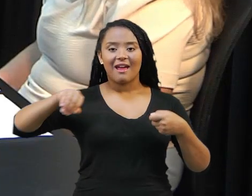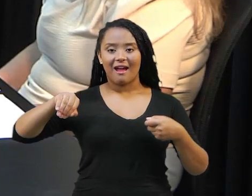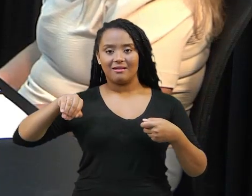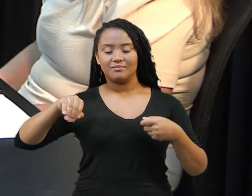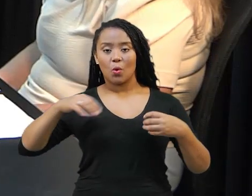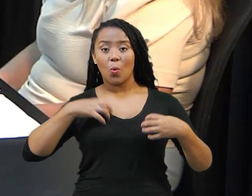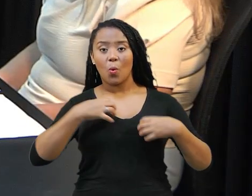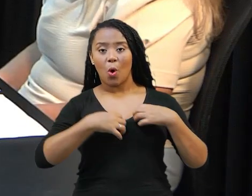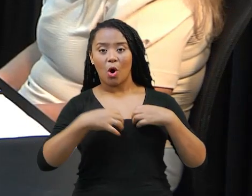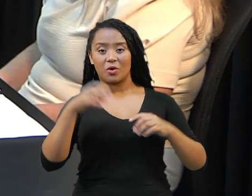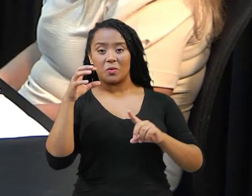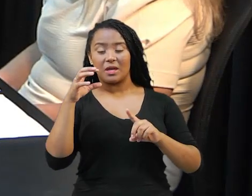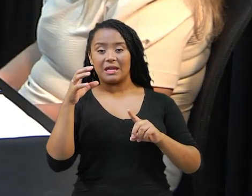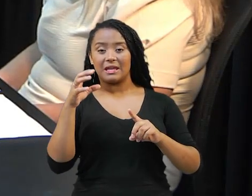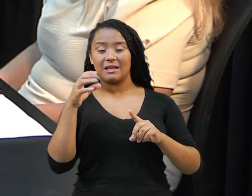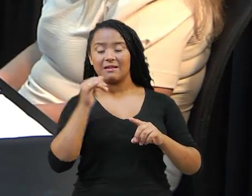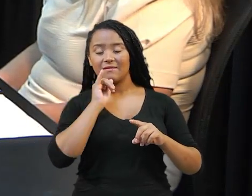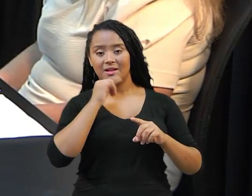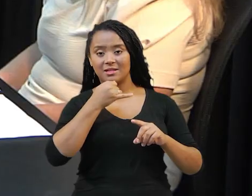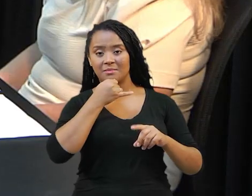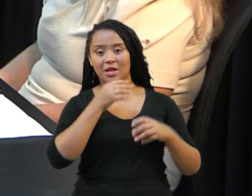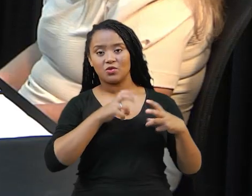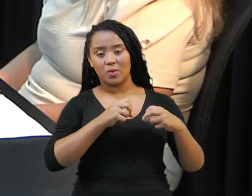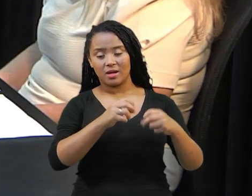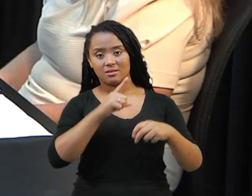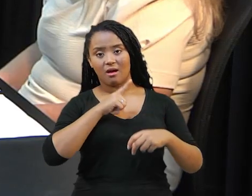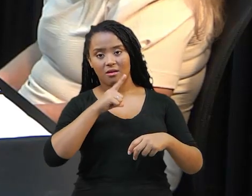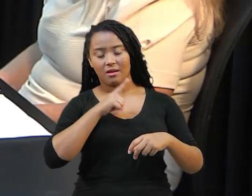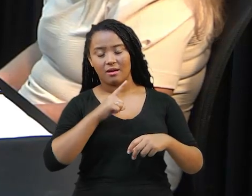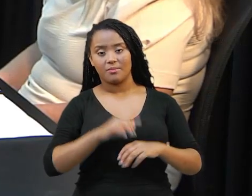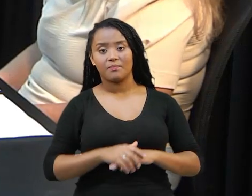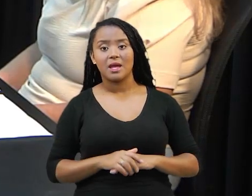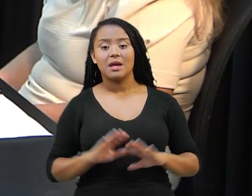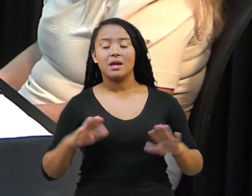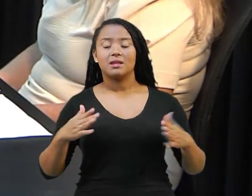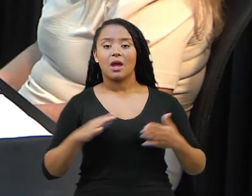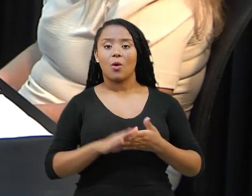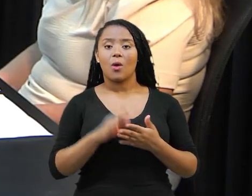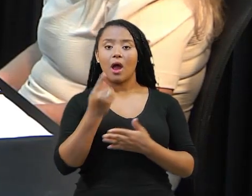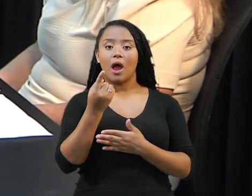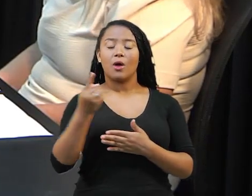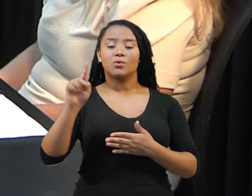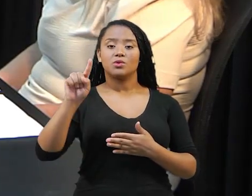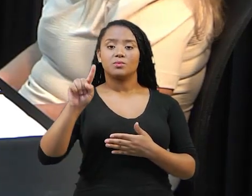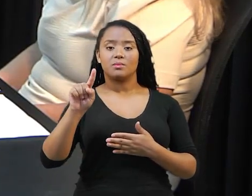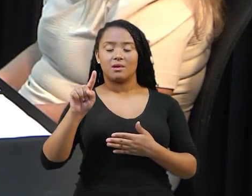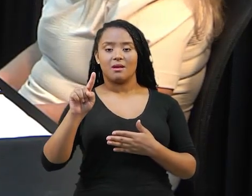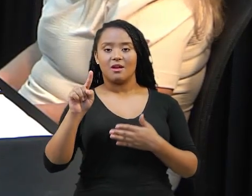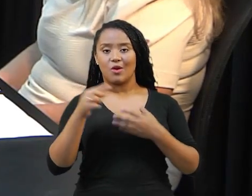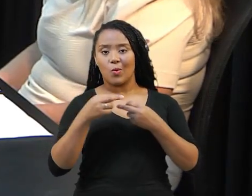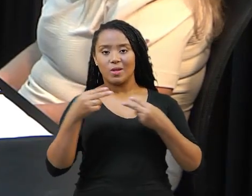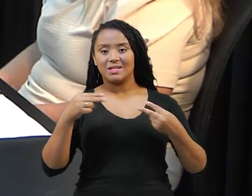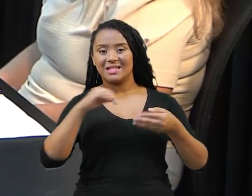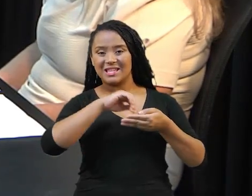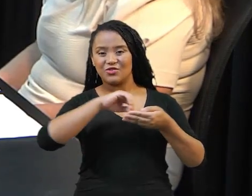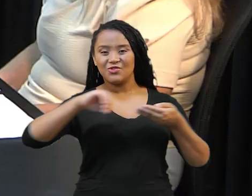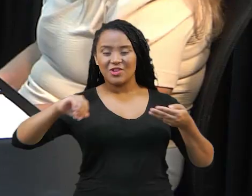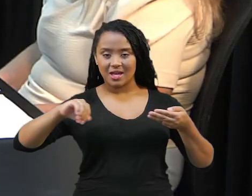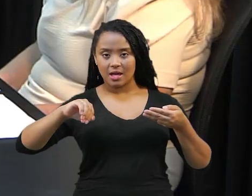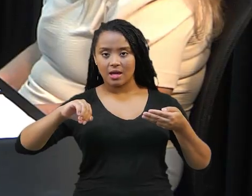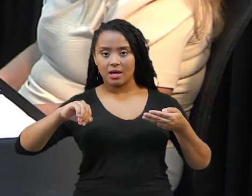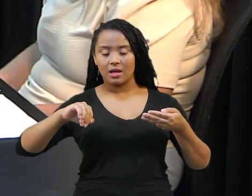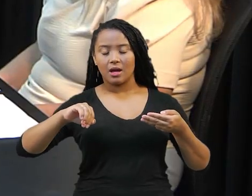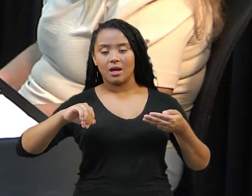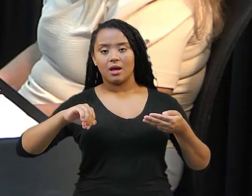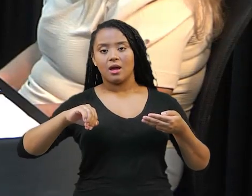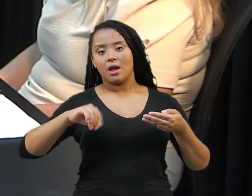tem toda uma estratégia. Então, ela é extremamente anatômica. Então, a última coisa que a gente retira lá é o tumor. Então, vai primeiro